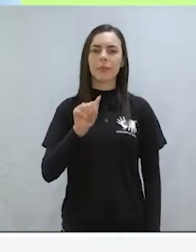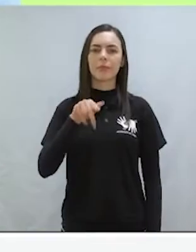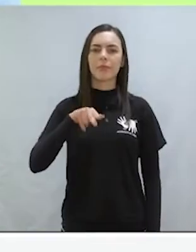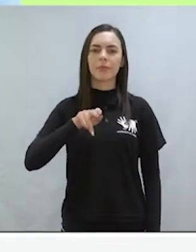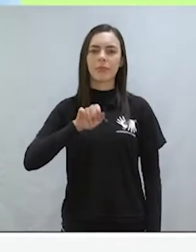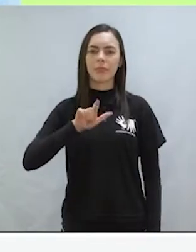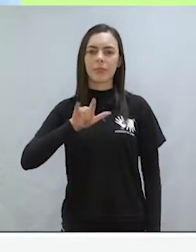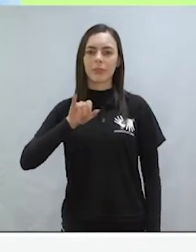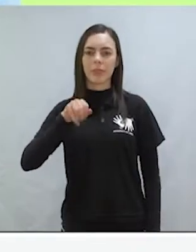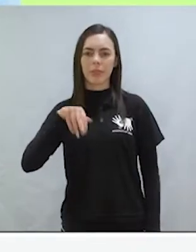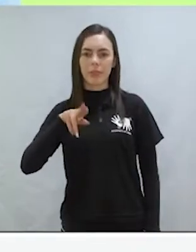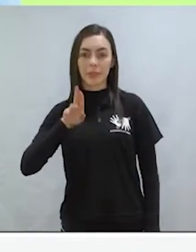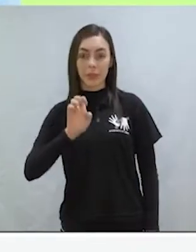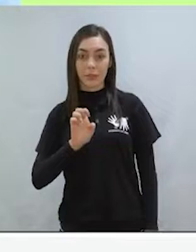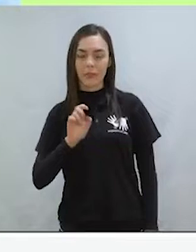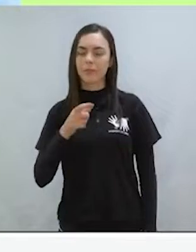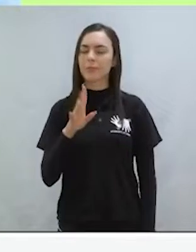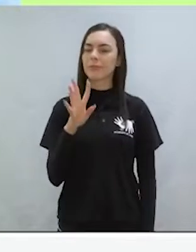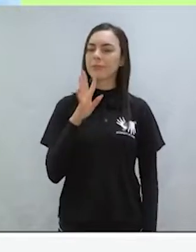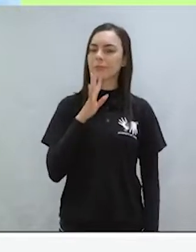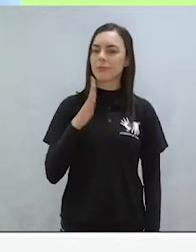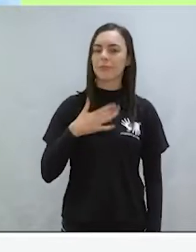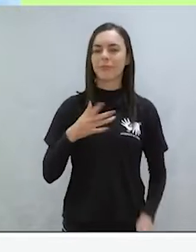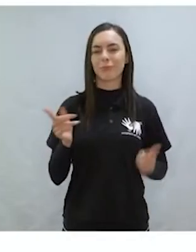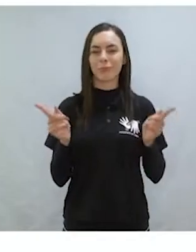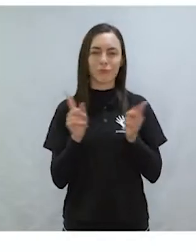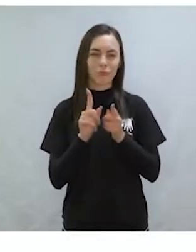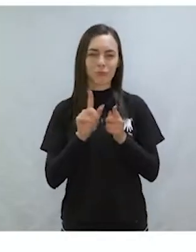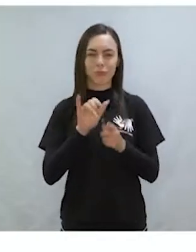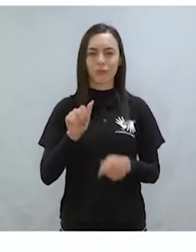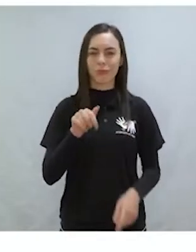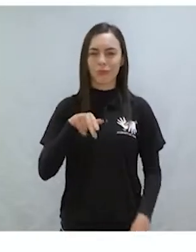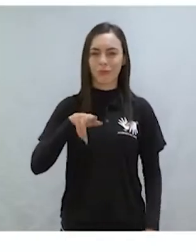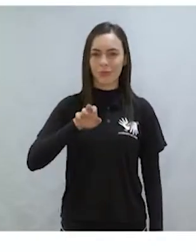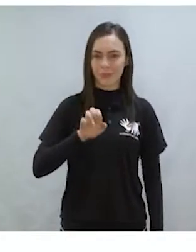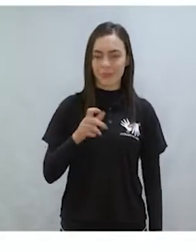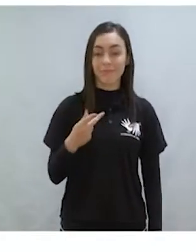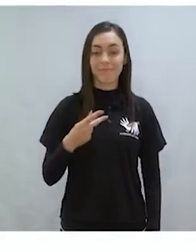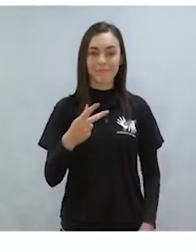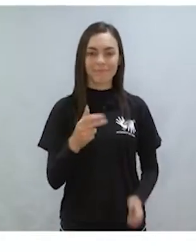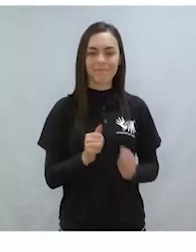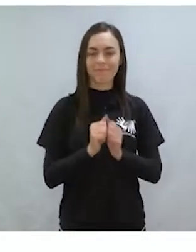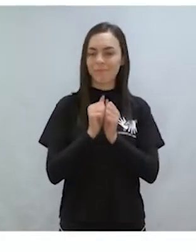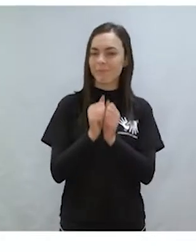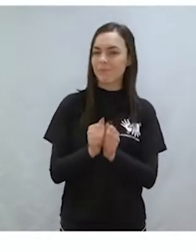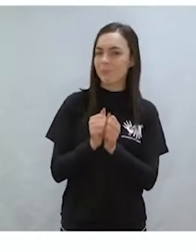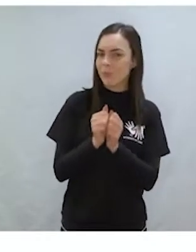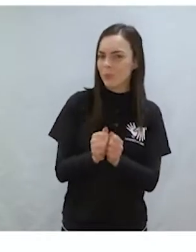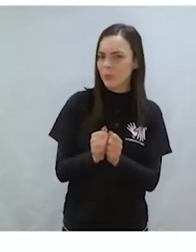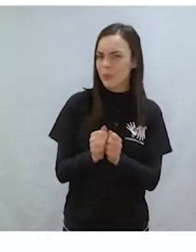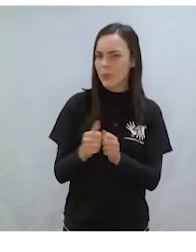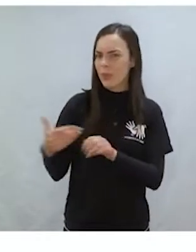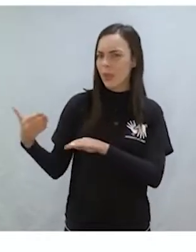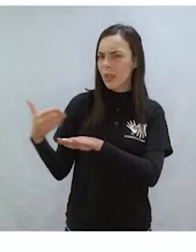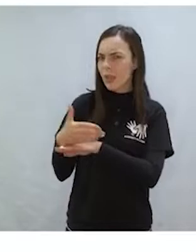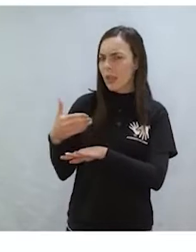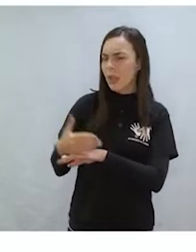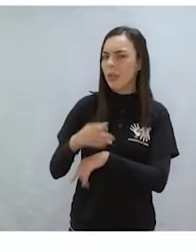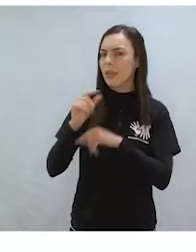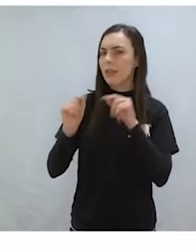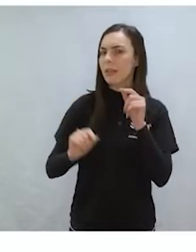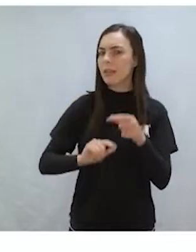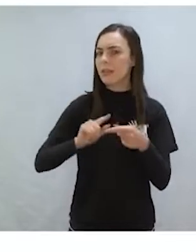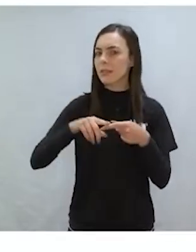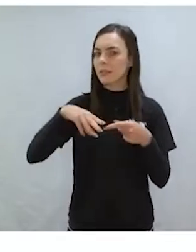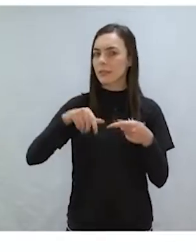você já me conhece como professora Jaque. Muito bem, vamos ficar juntos. Com quem? Hoje veio o Max